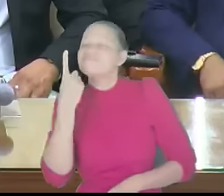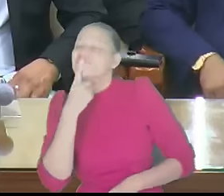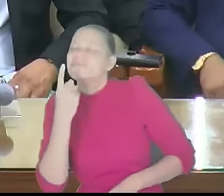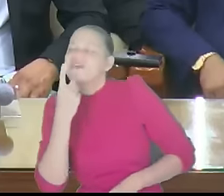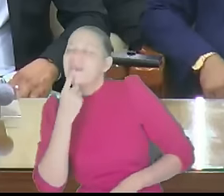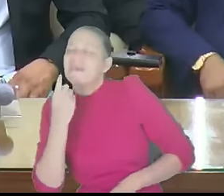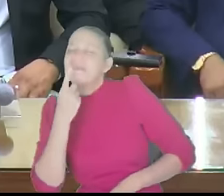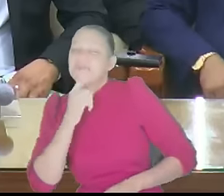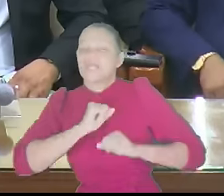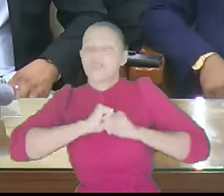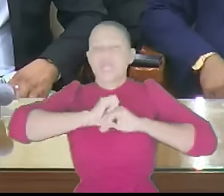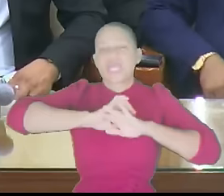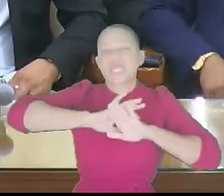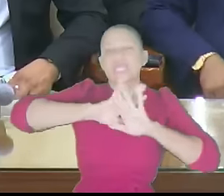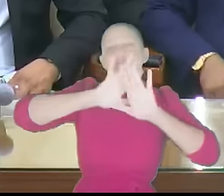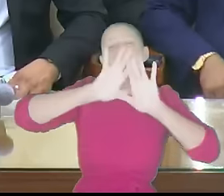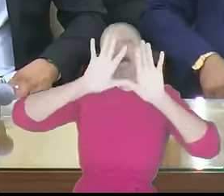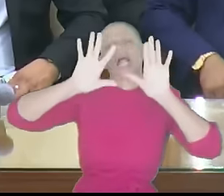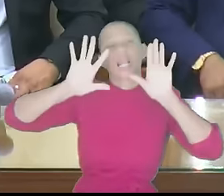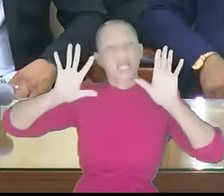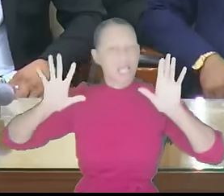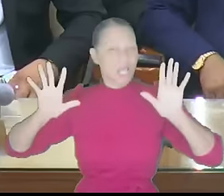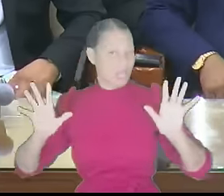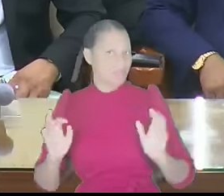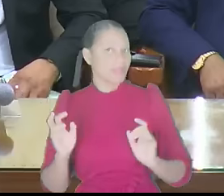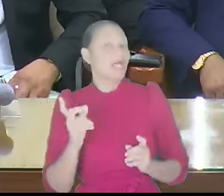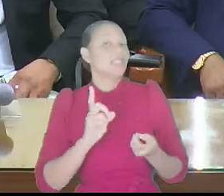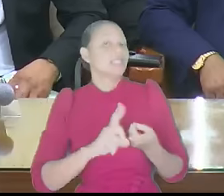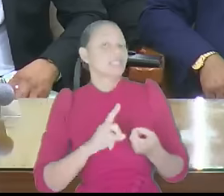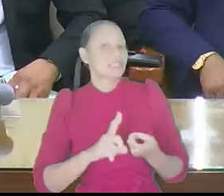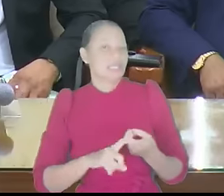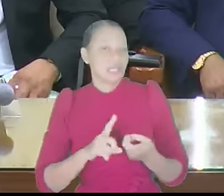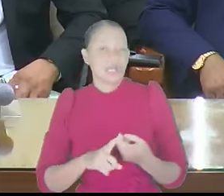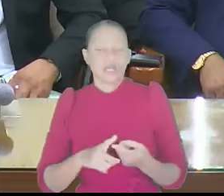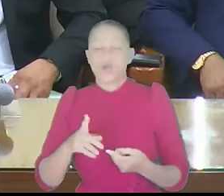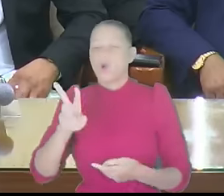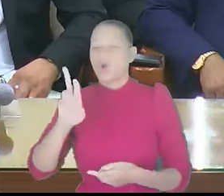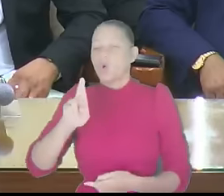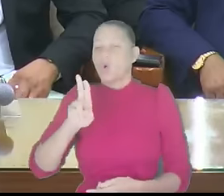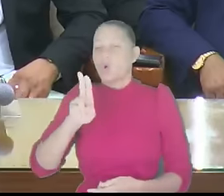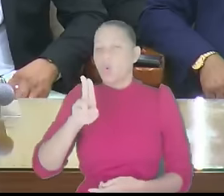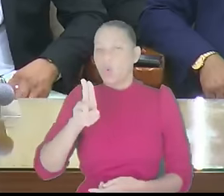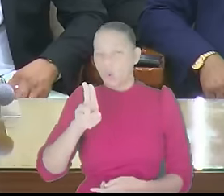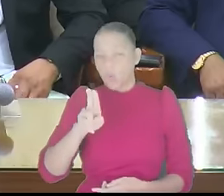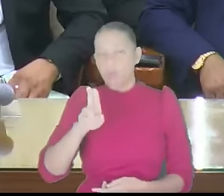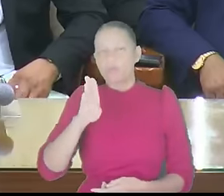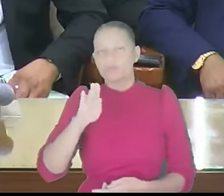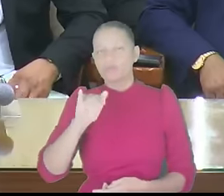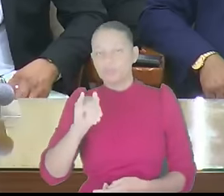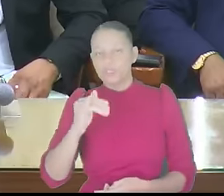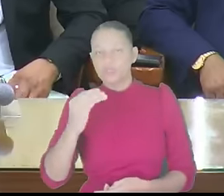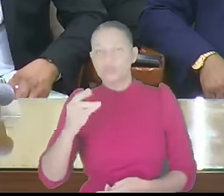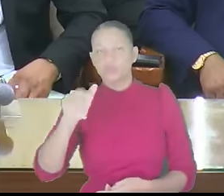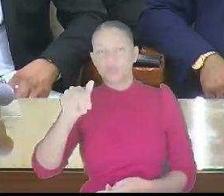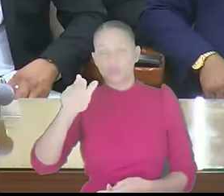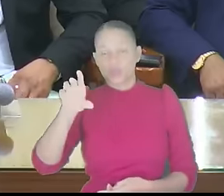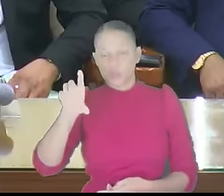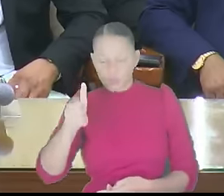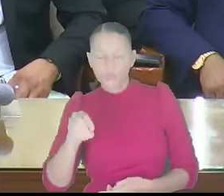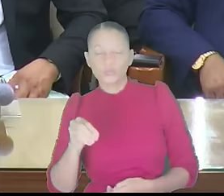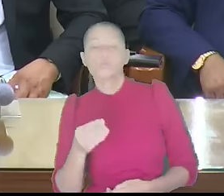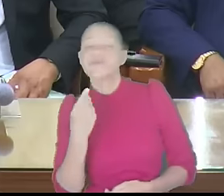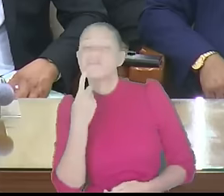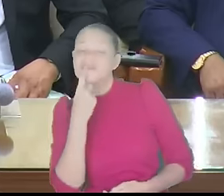né? Rubicundo, ele traz, rubicundo, né? Uma palavra meio esquisita, que é vermelho. Ele traz a bandeira entre os